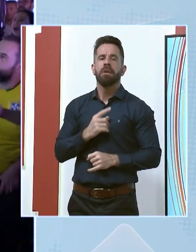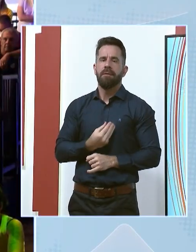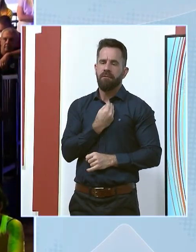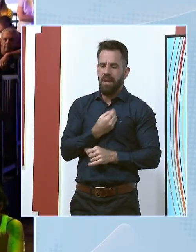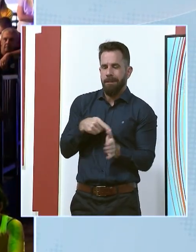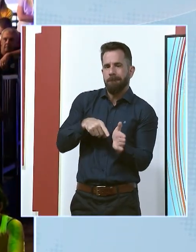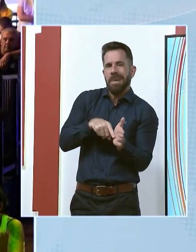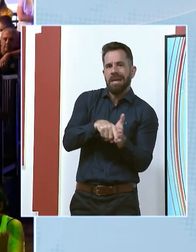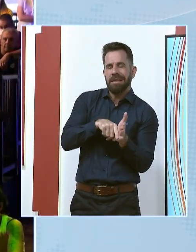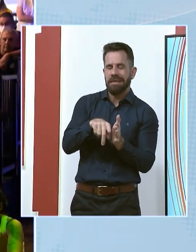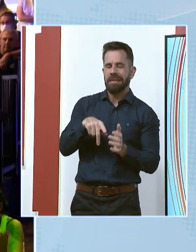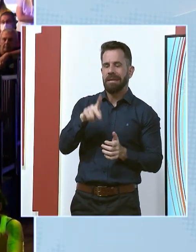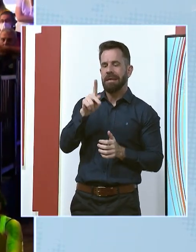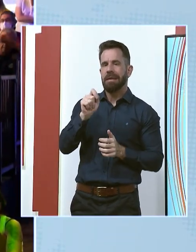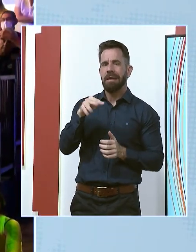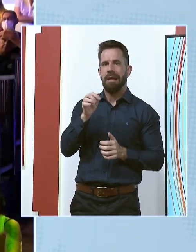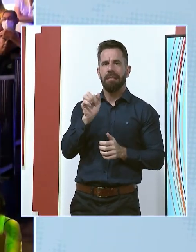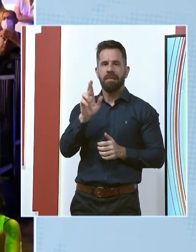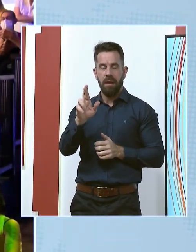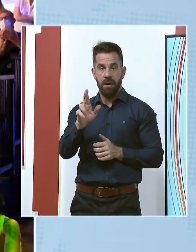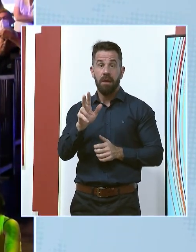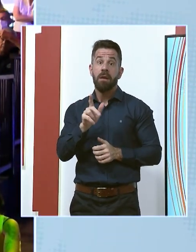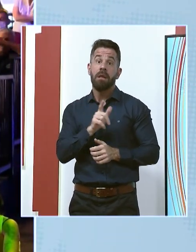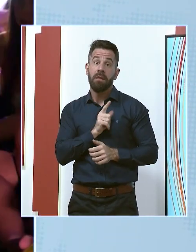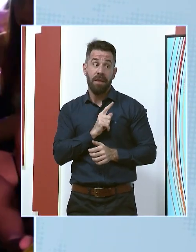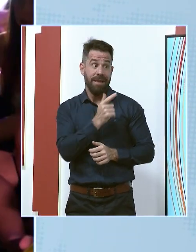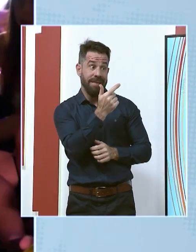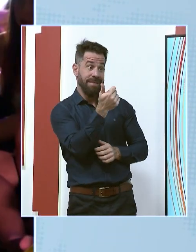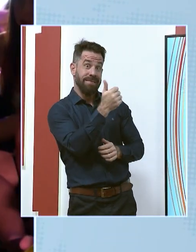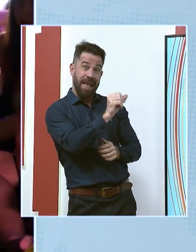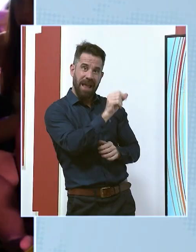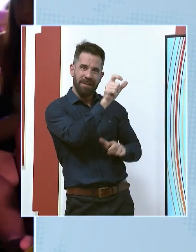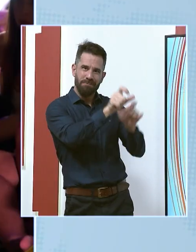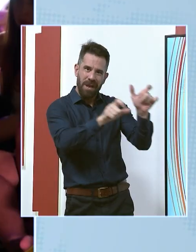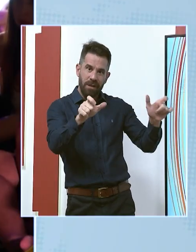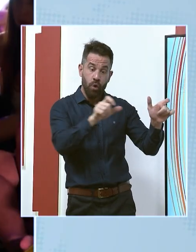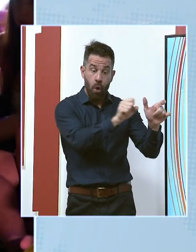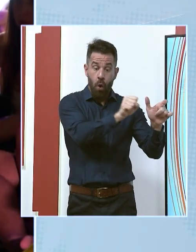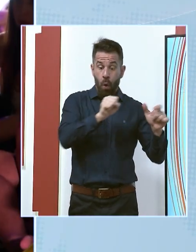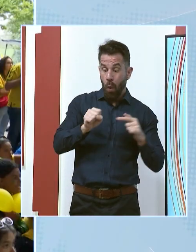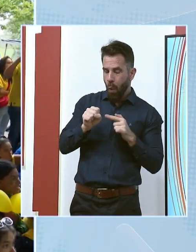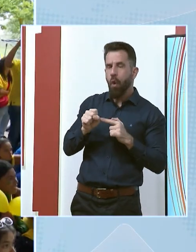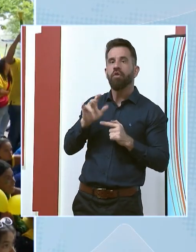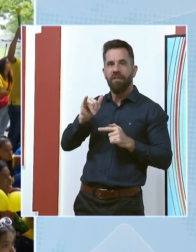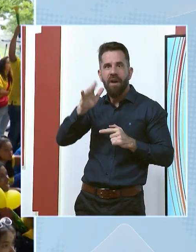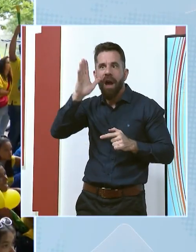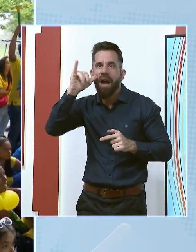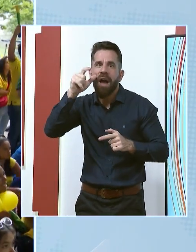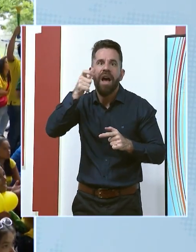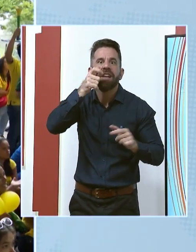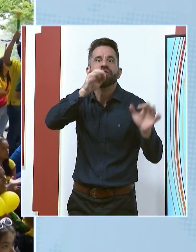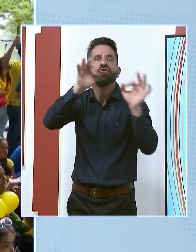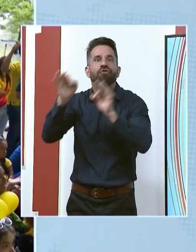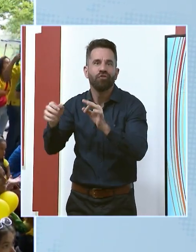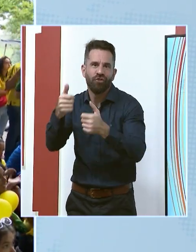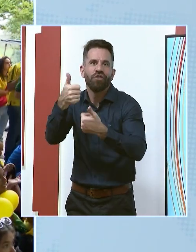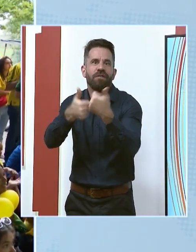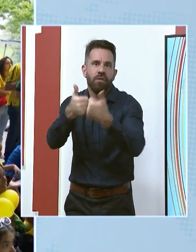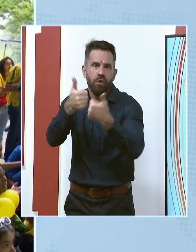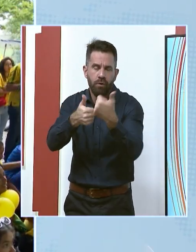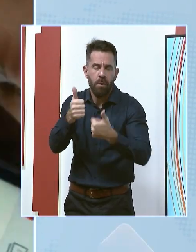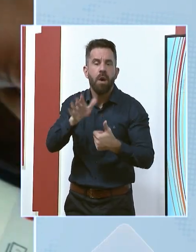Kantar mostra que 8 em cada 10 brasileiros devem acompanhar o Mundial. Desse público, mais